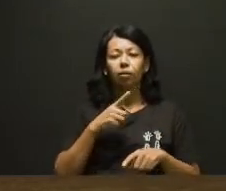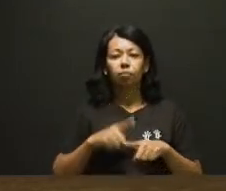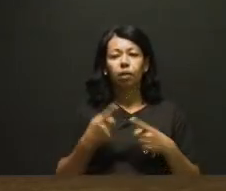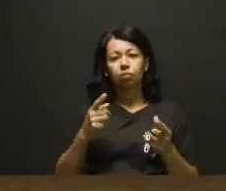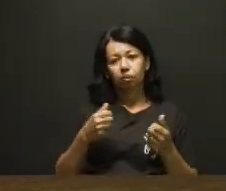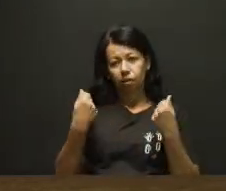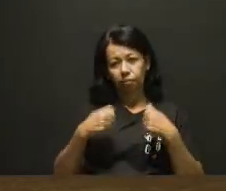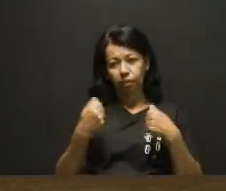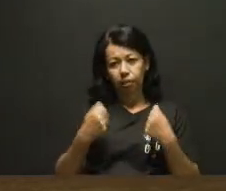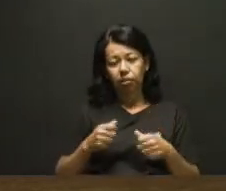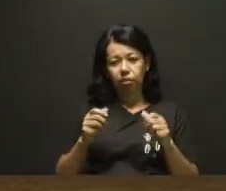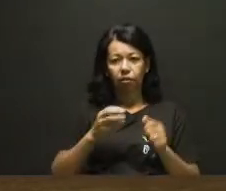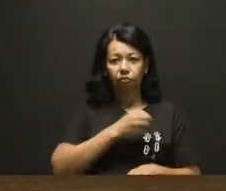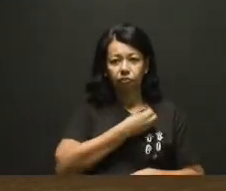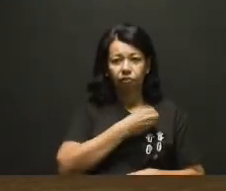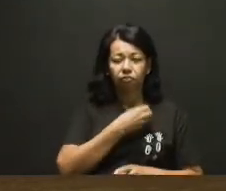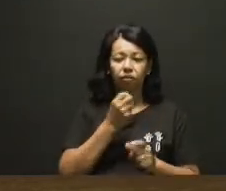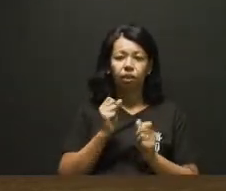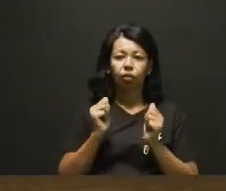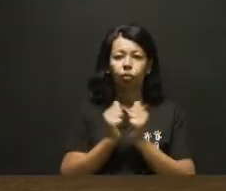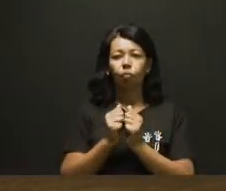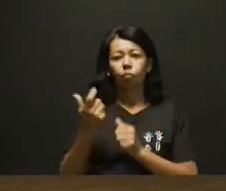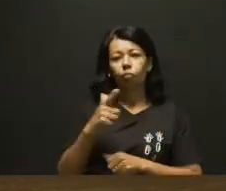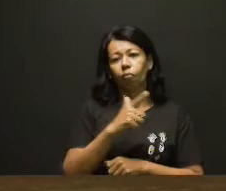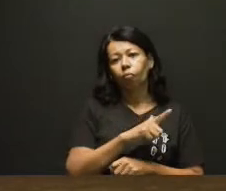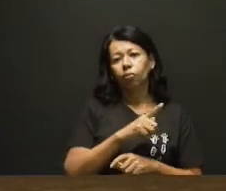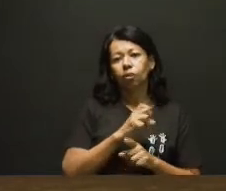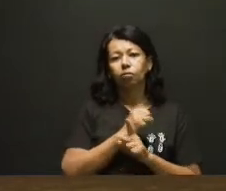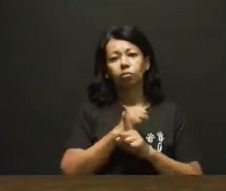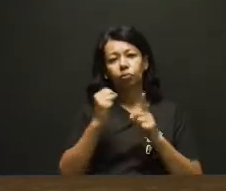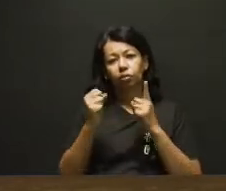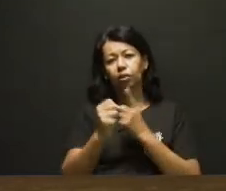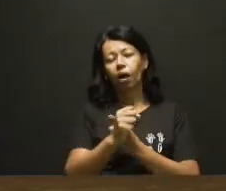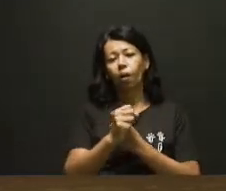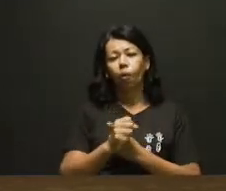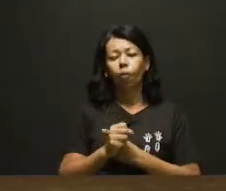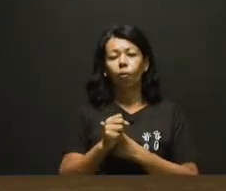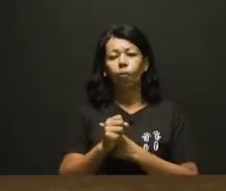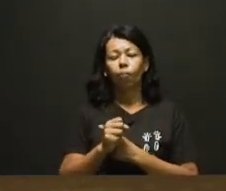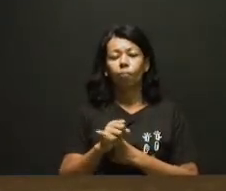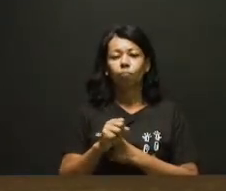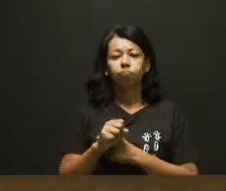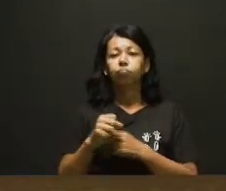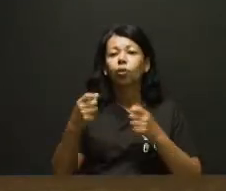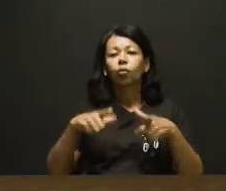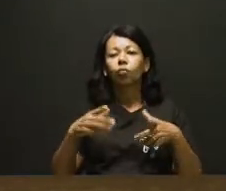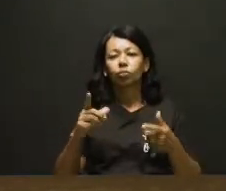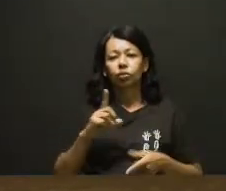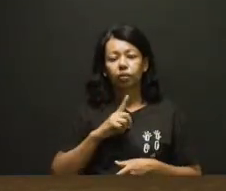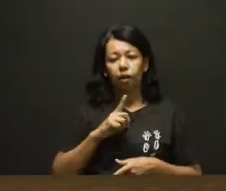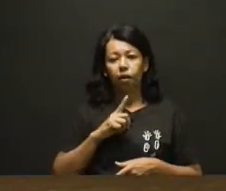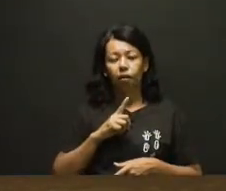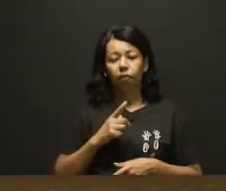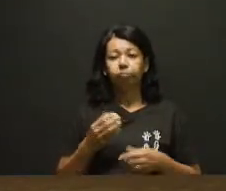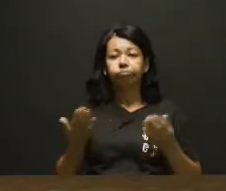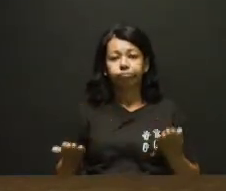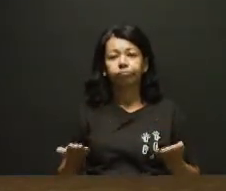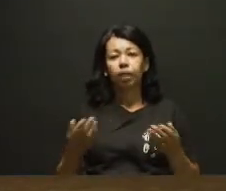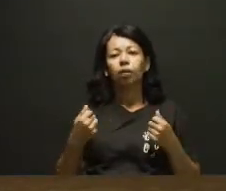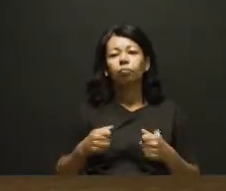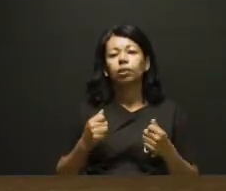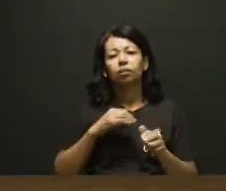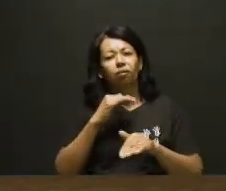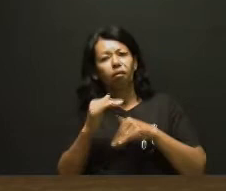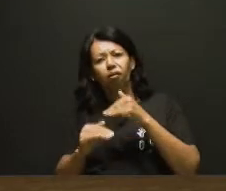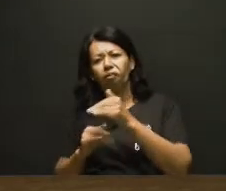precisa do convívio social a cadeia parte de social daqui do habitação também tem que envolver